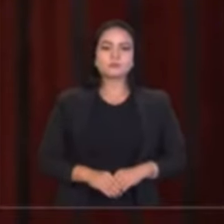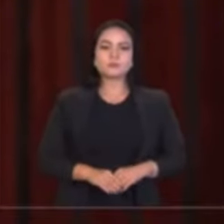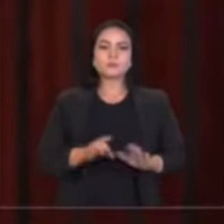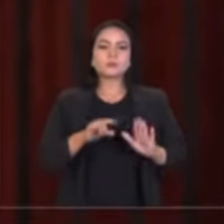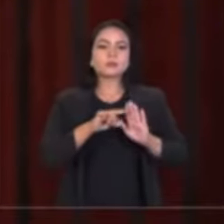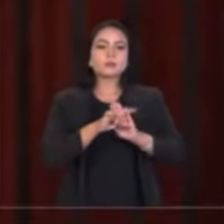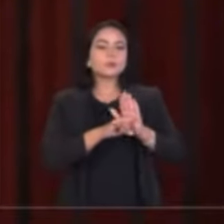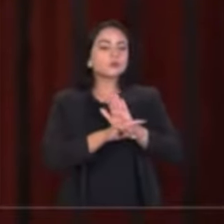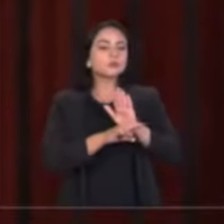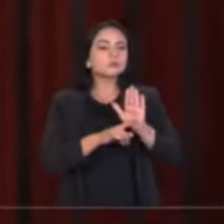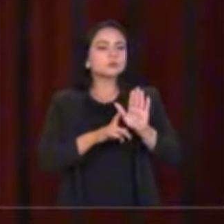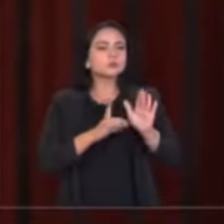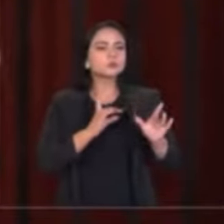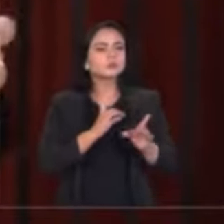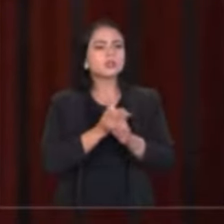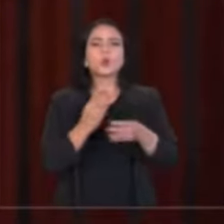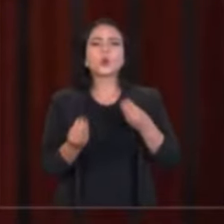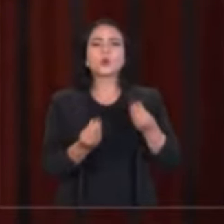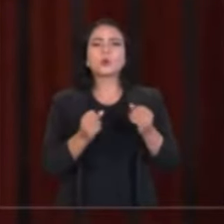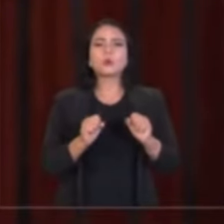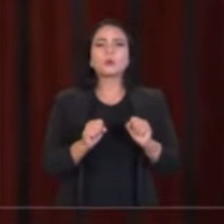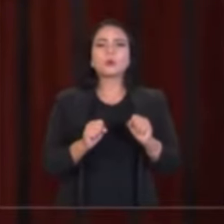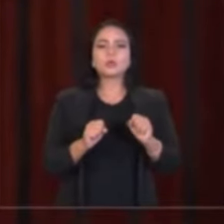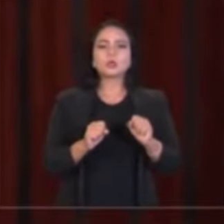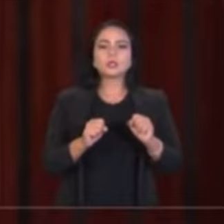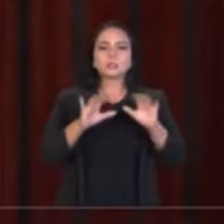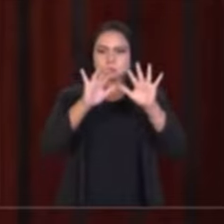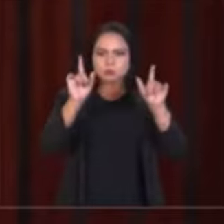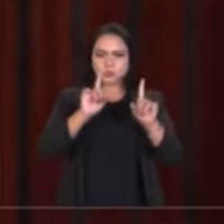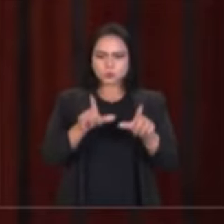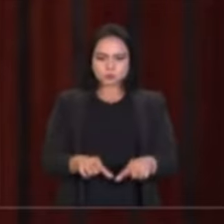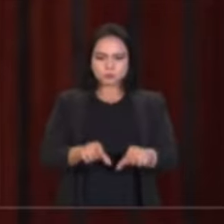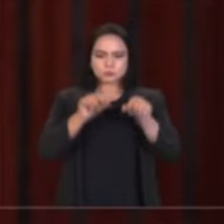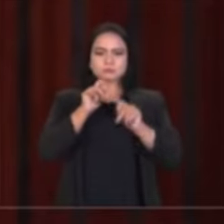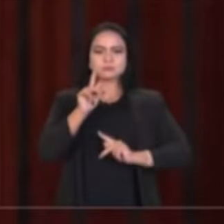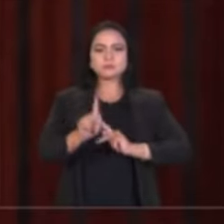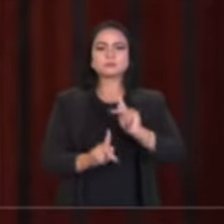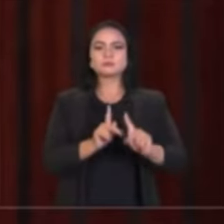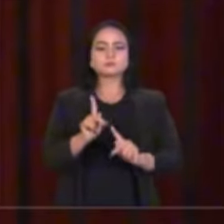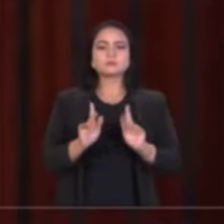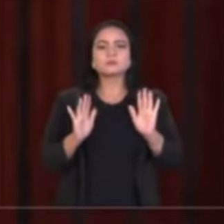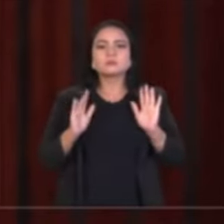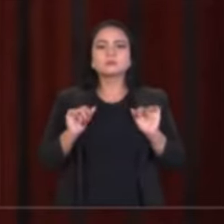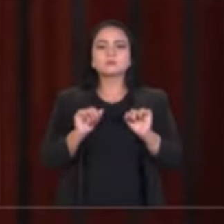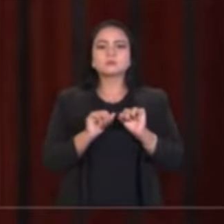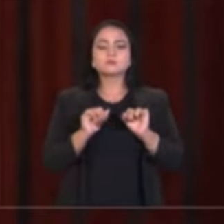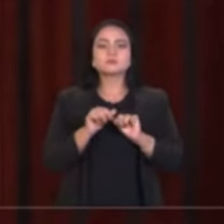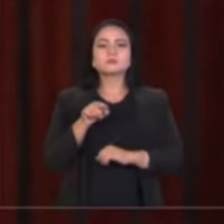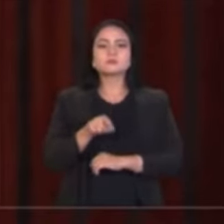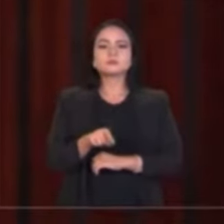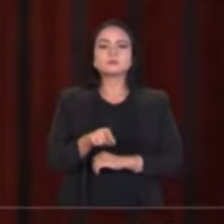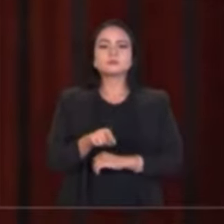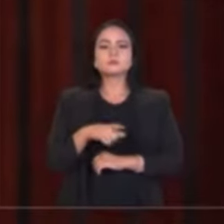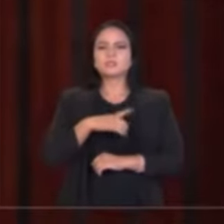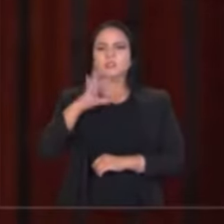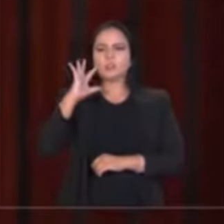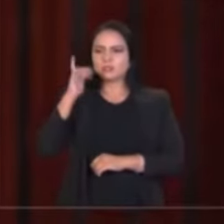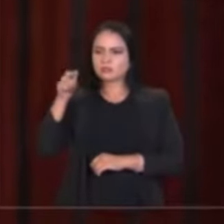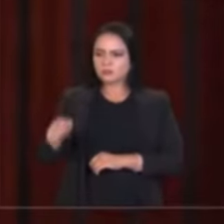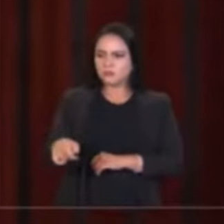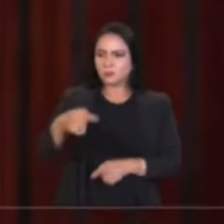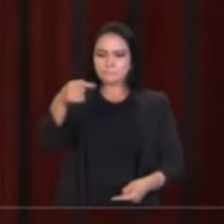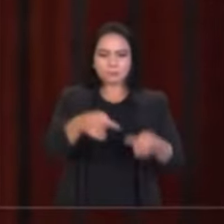procurando as bolhas e passando, olha, como que pode um tribunal que não foi eleito pelo povo fazer ter essa decisão,